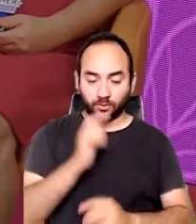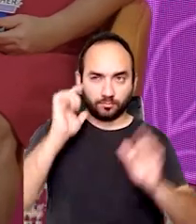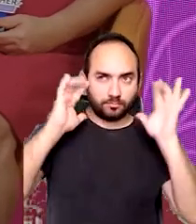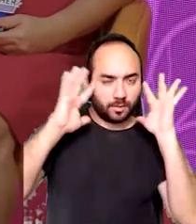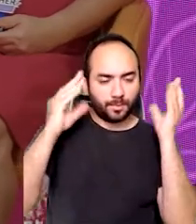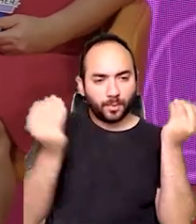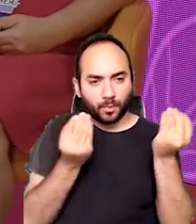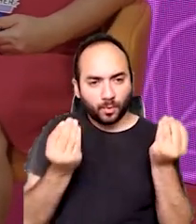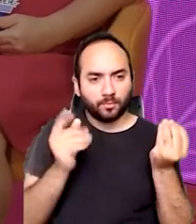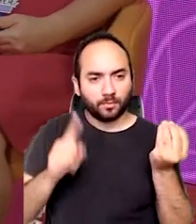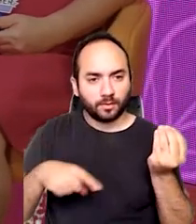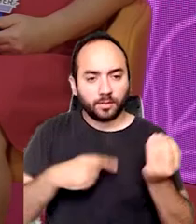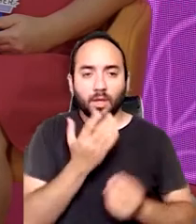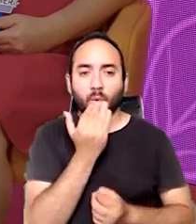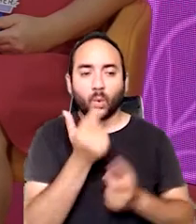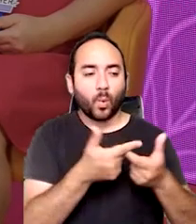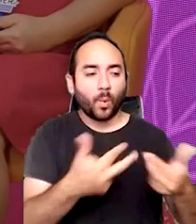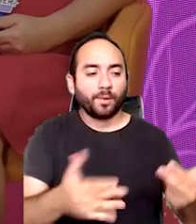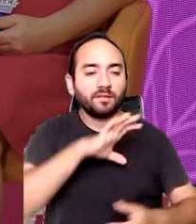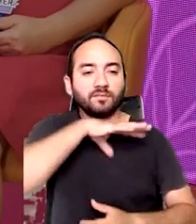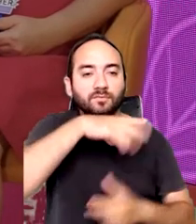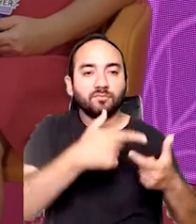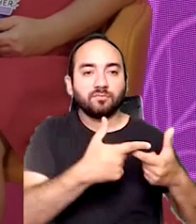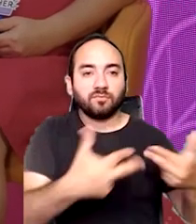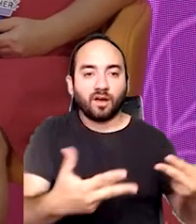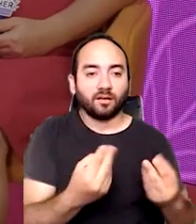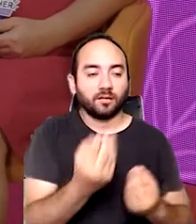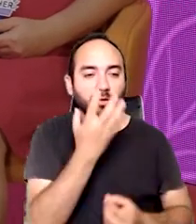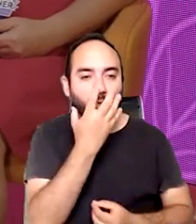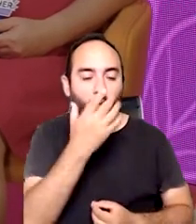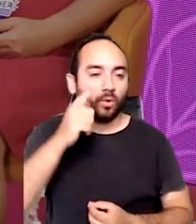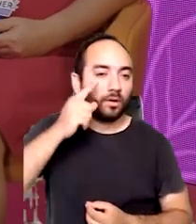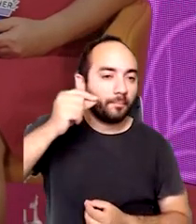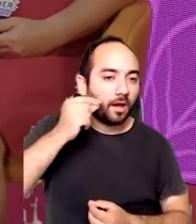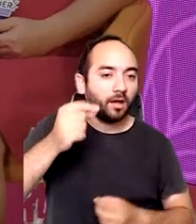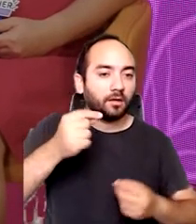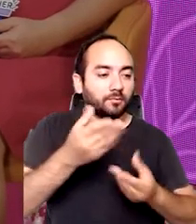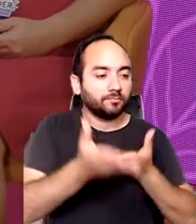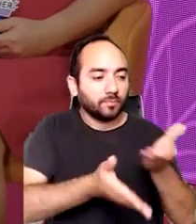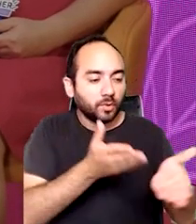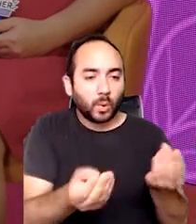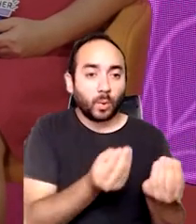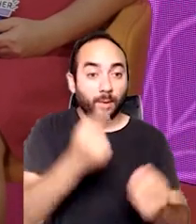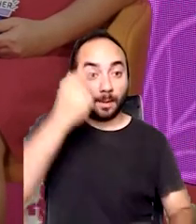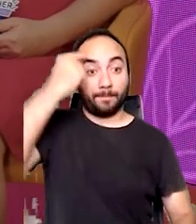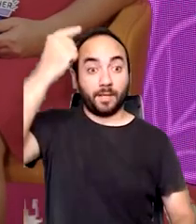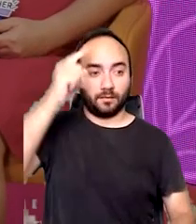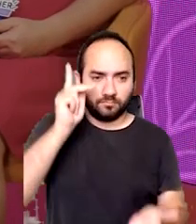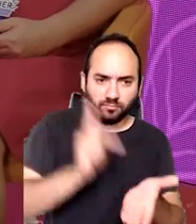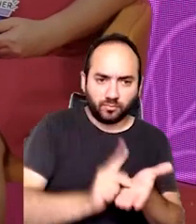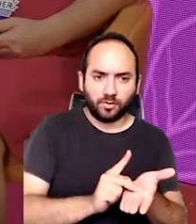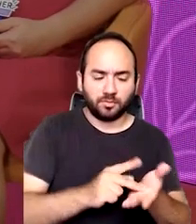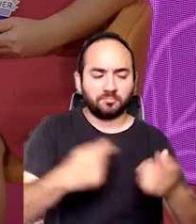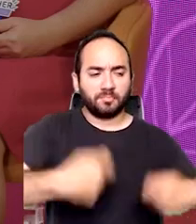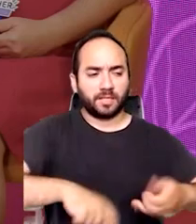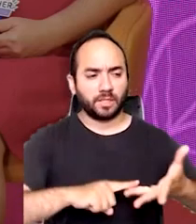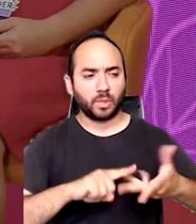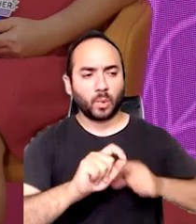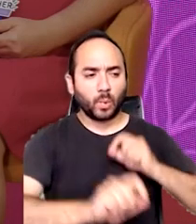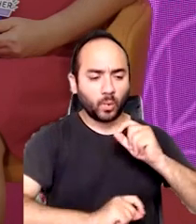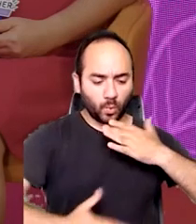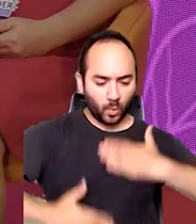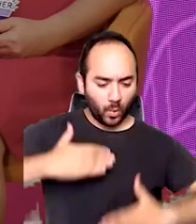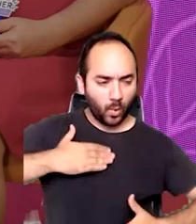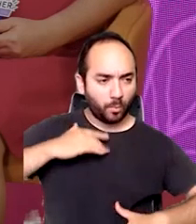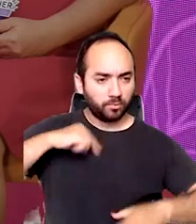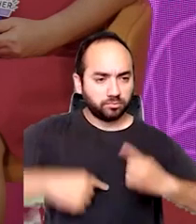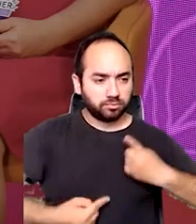verdade repensou a forma de alimentar os animais né os cães e os gatos pensando na necessidade real deles né